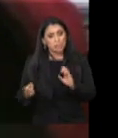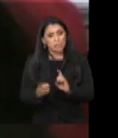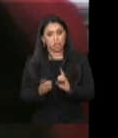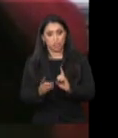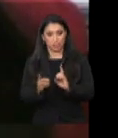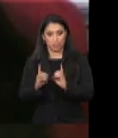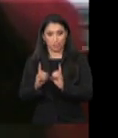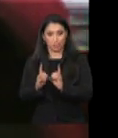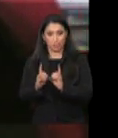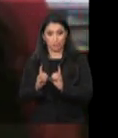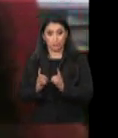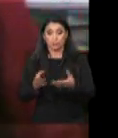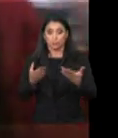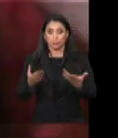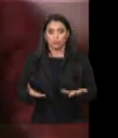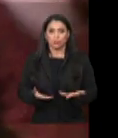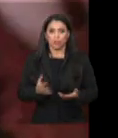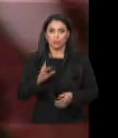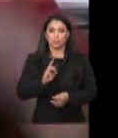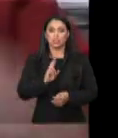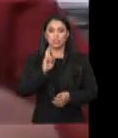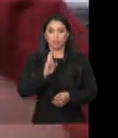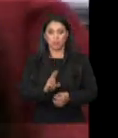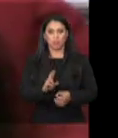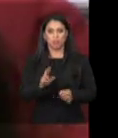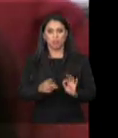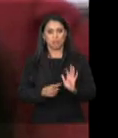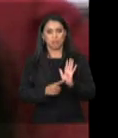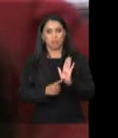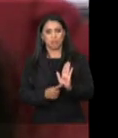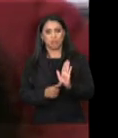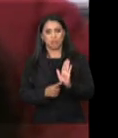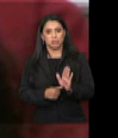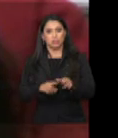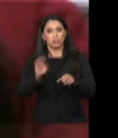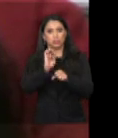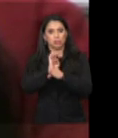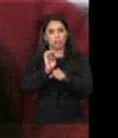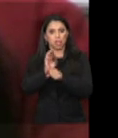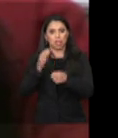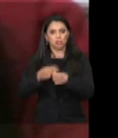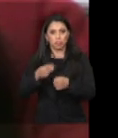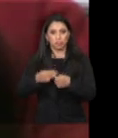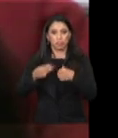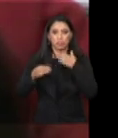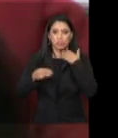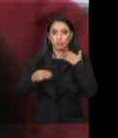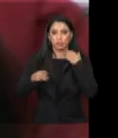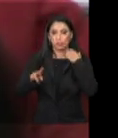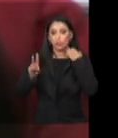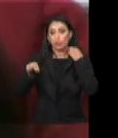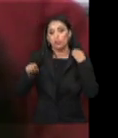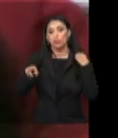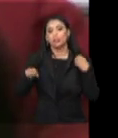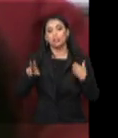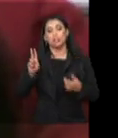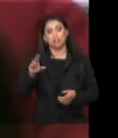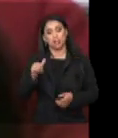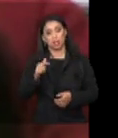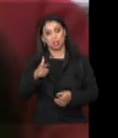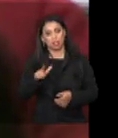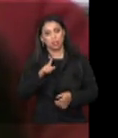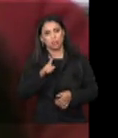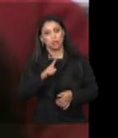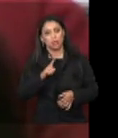a solução as soluções que tem Aparecido nos Estados nos municípios na União São isso A grande maioria paliativas